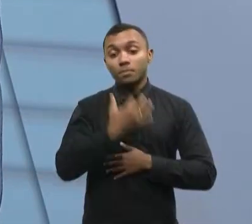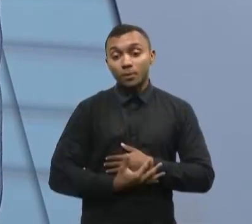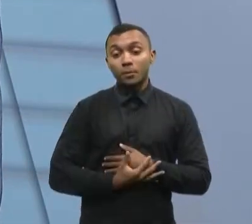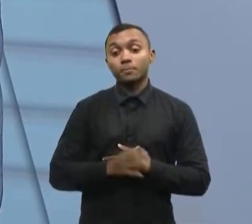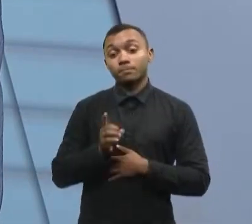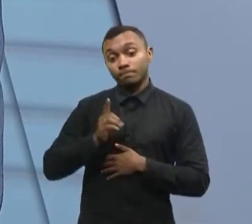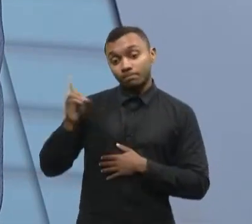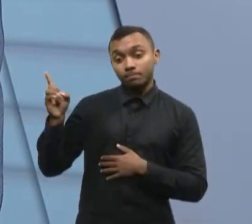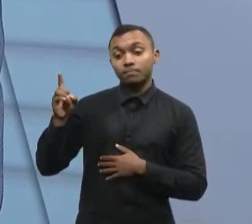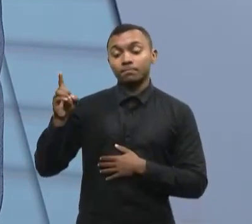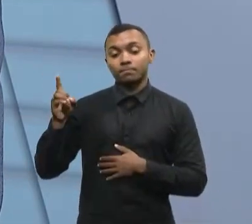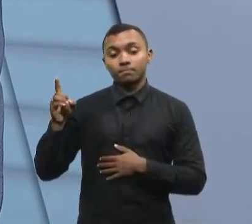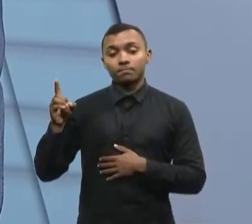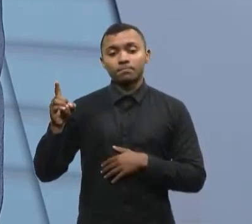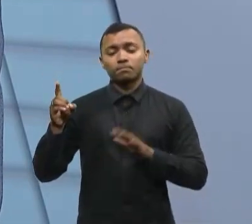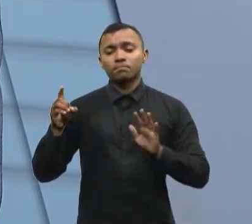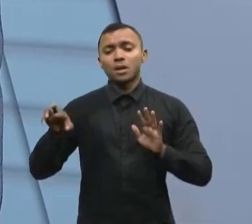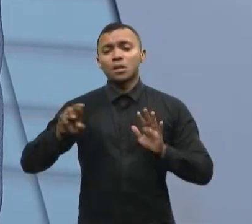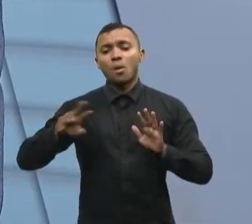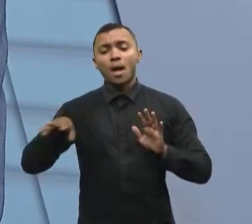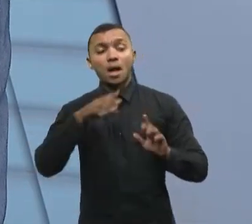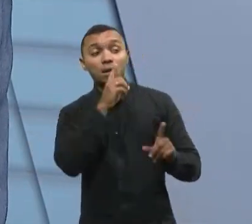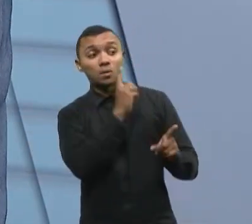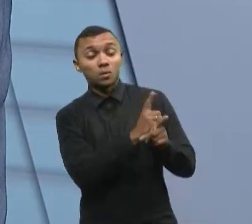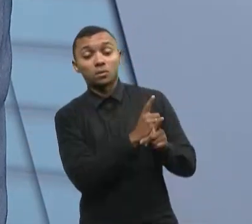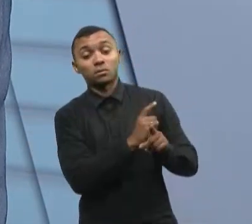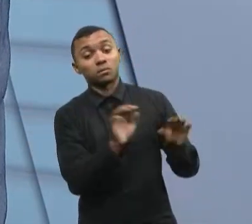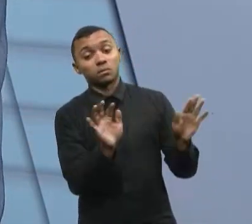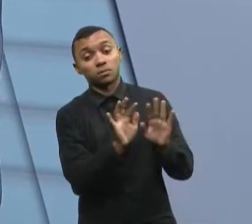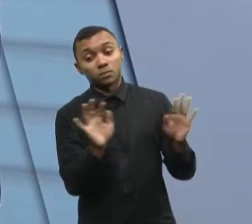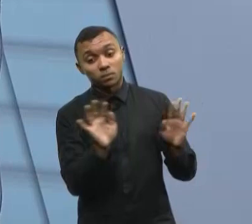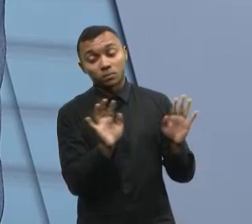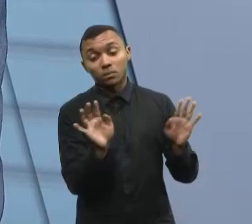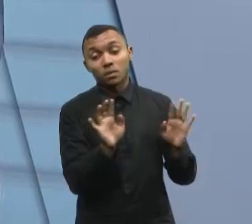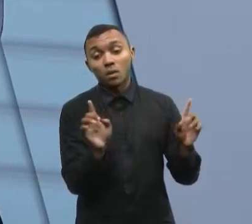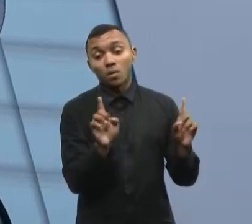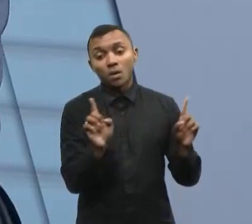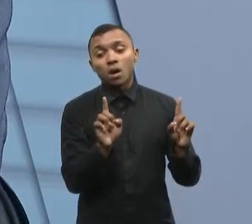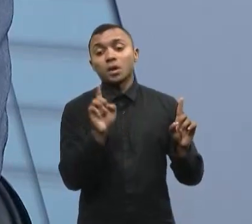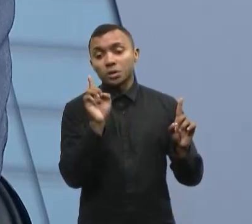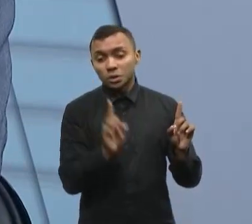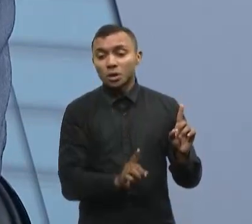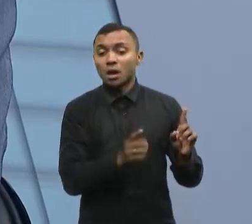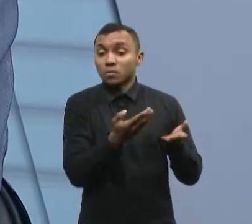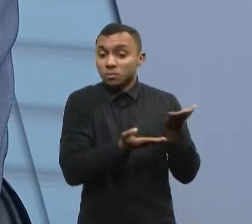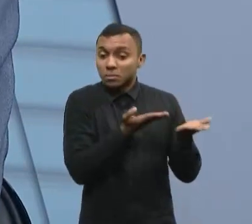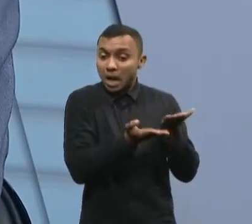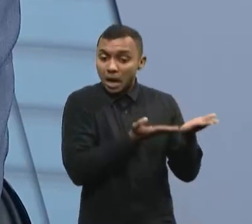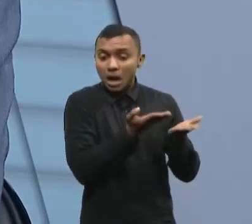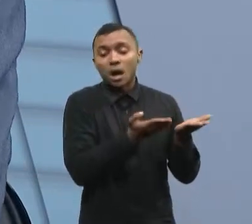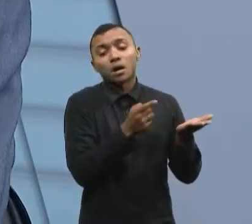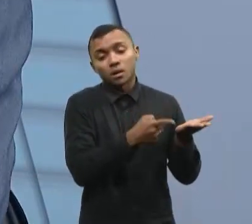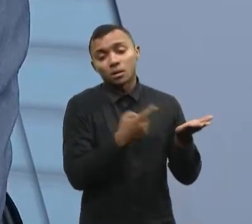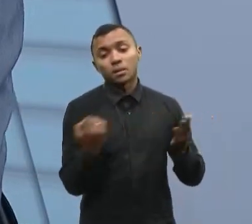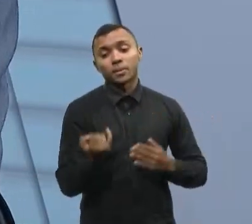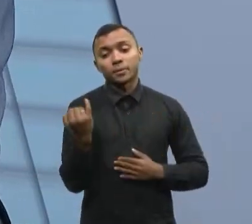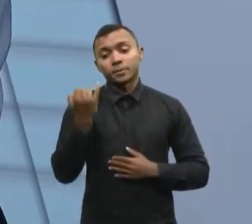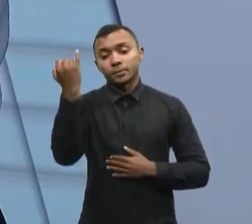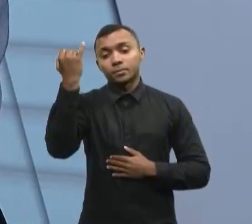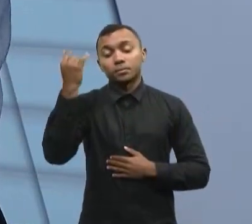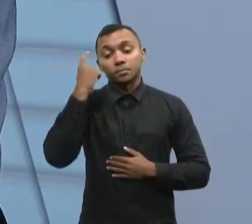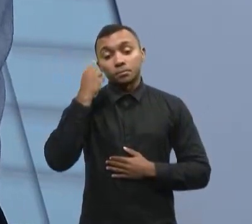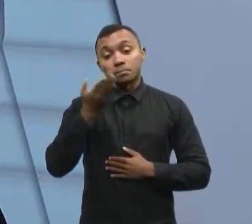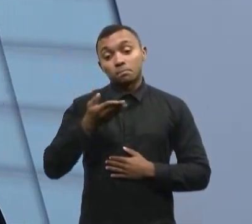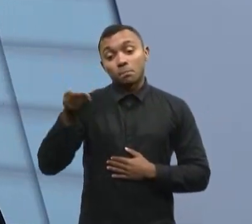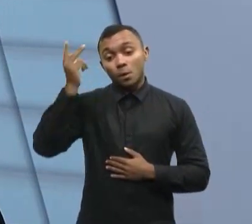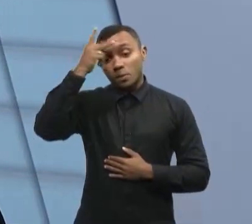lá não é mais o diagnóstico, já é um trabalho de segmento. Que é o Conecta. Muito importante. Pessoas também